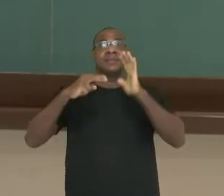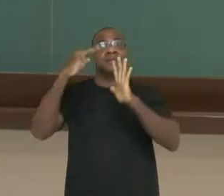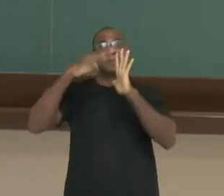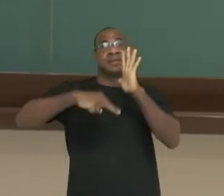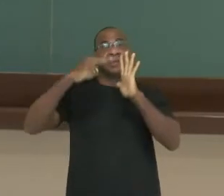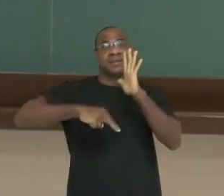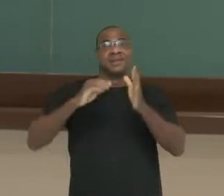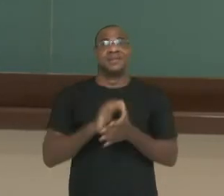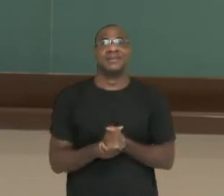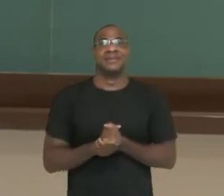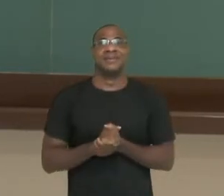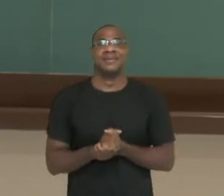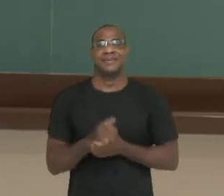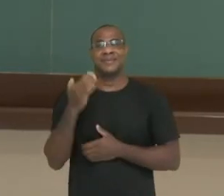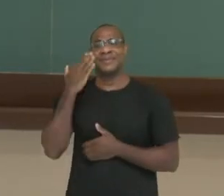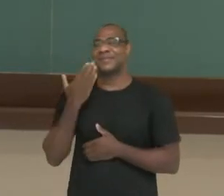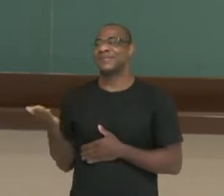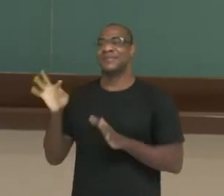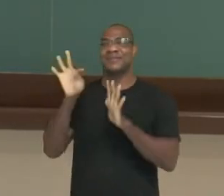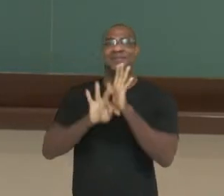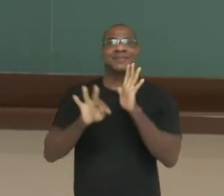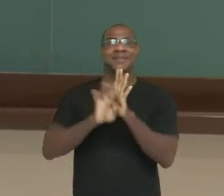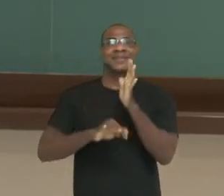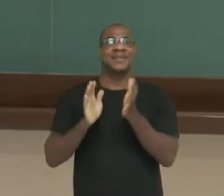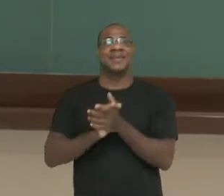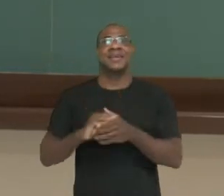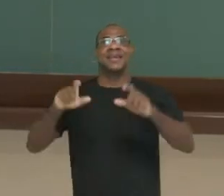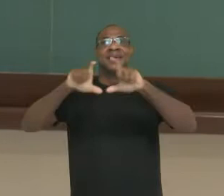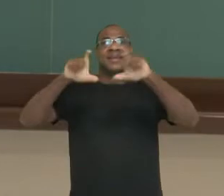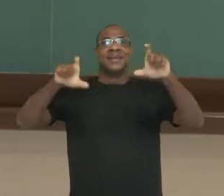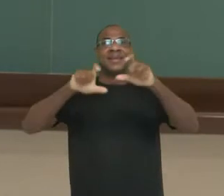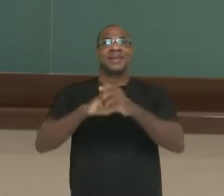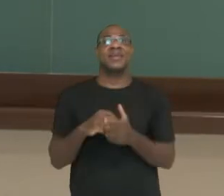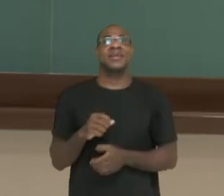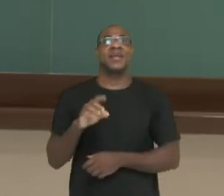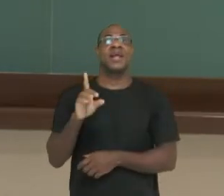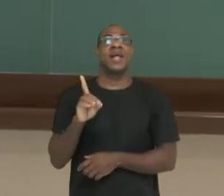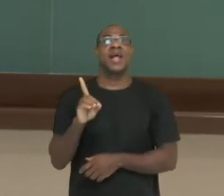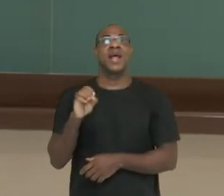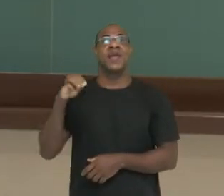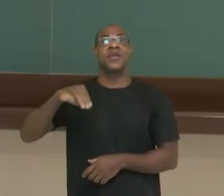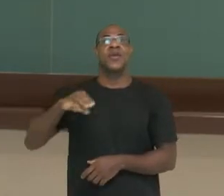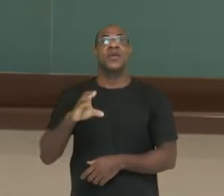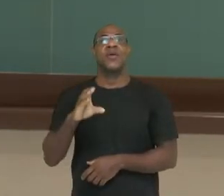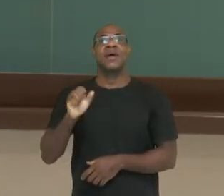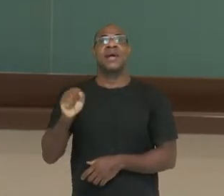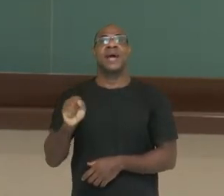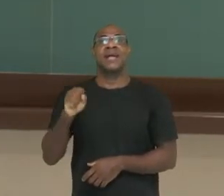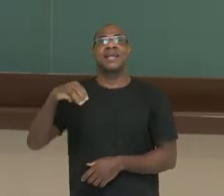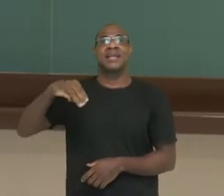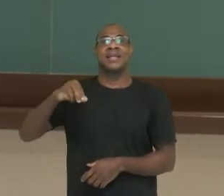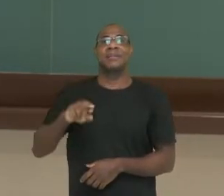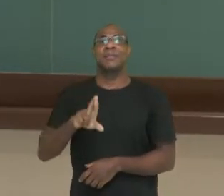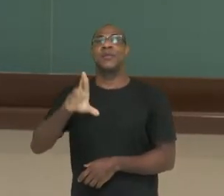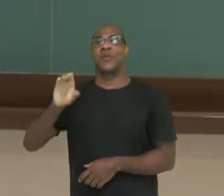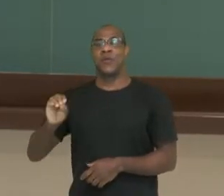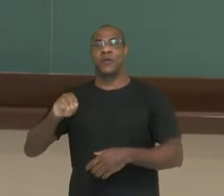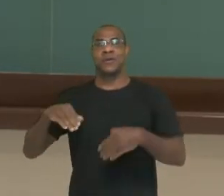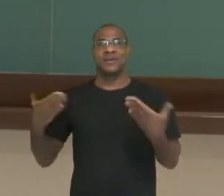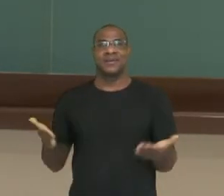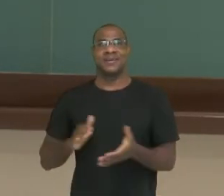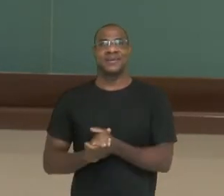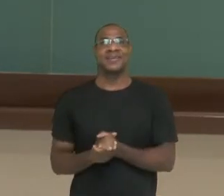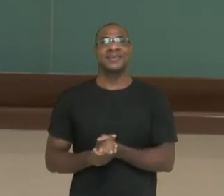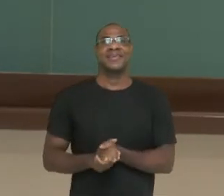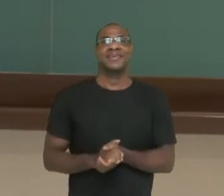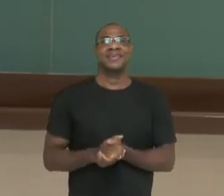texto é um trecho de Dom Casmurro, especificamente o capítulo 3, intitulado